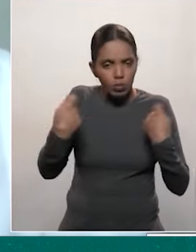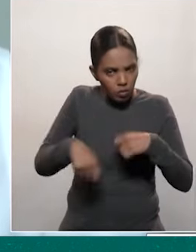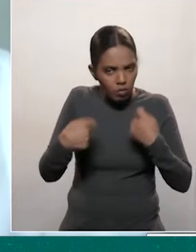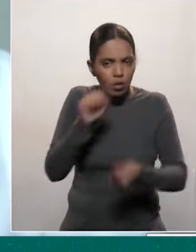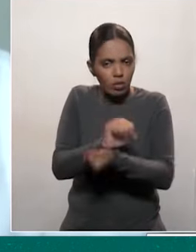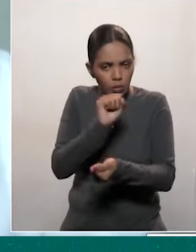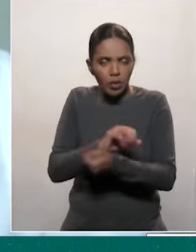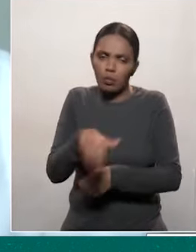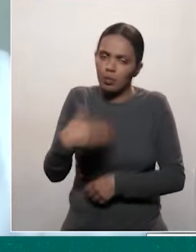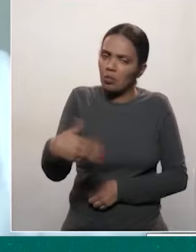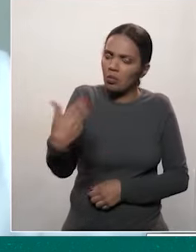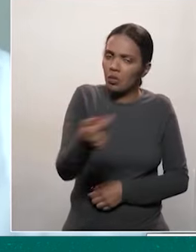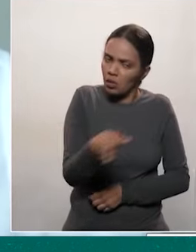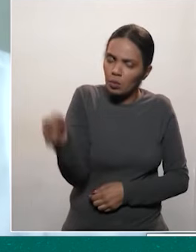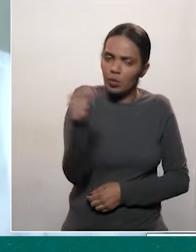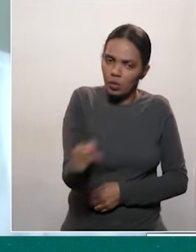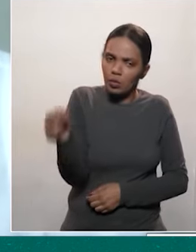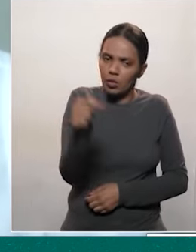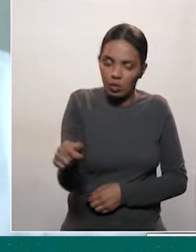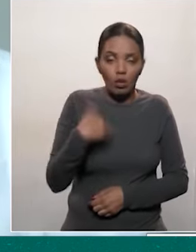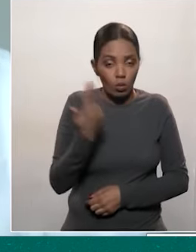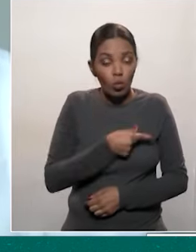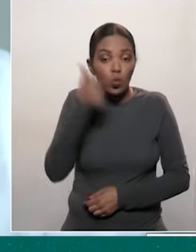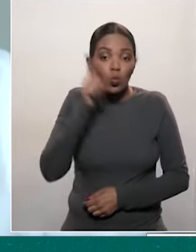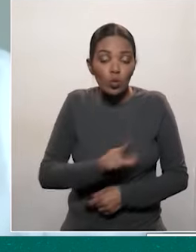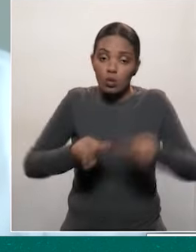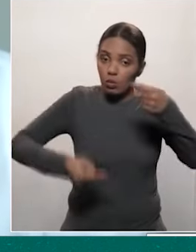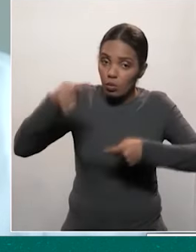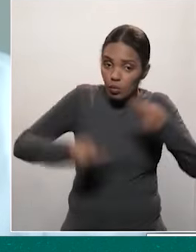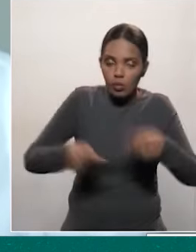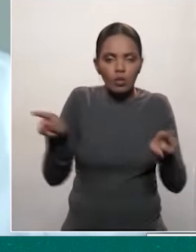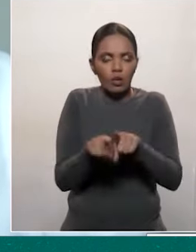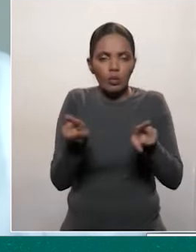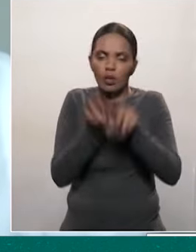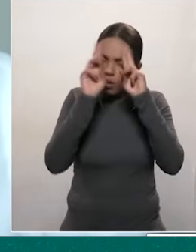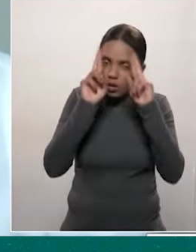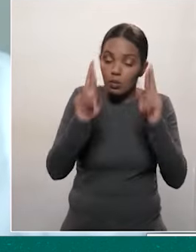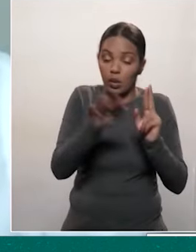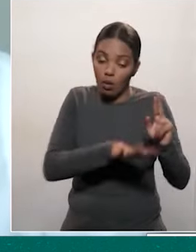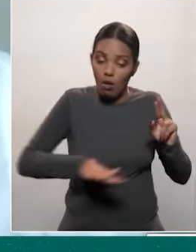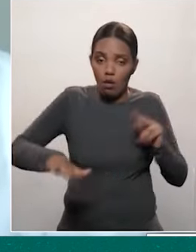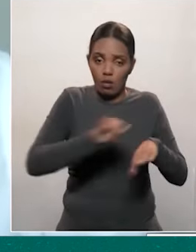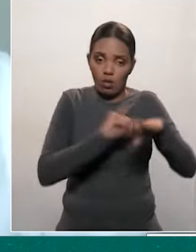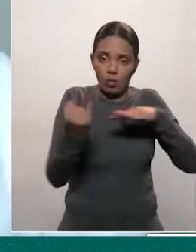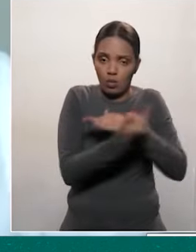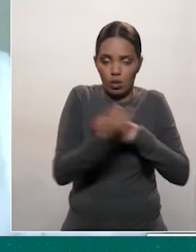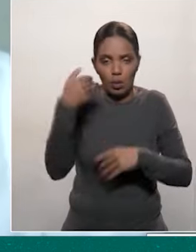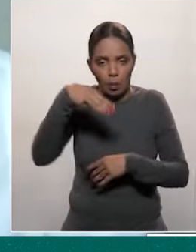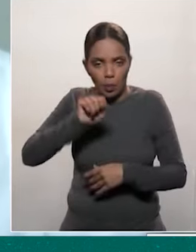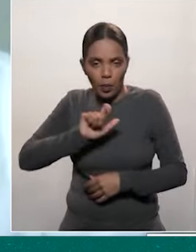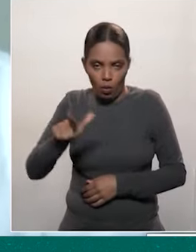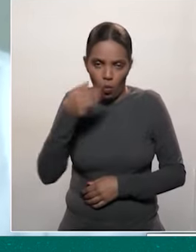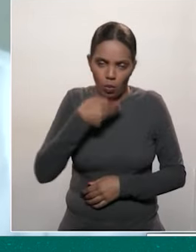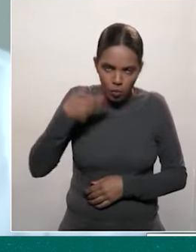tenham condição de fazer o devido debate, com o devido respeito à Ilha do Mel e o devido respeito aos